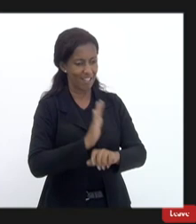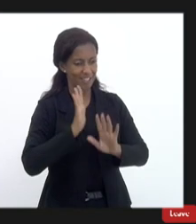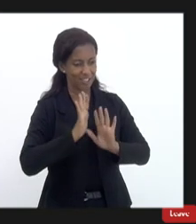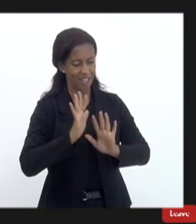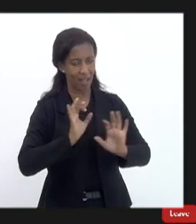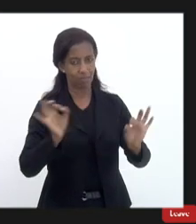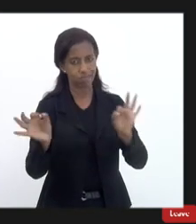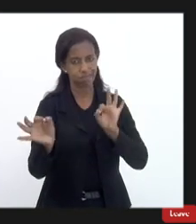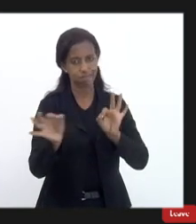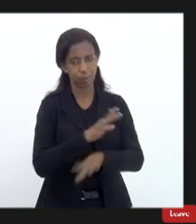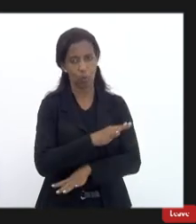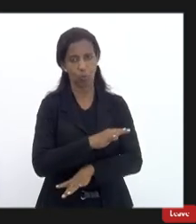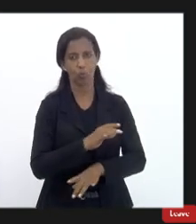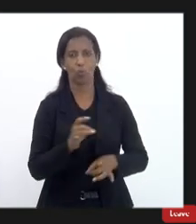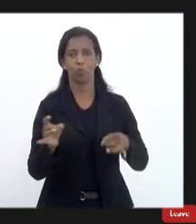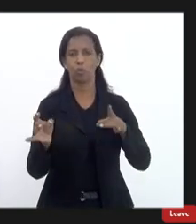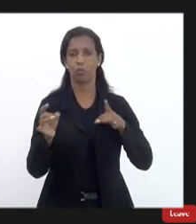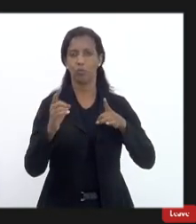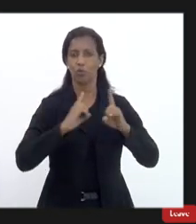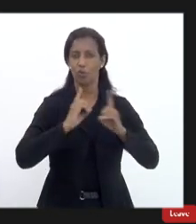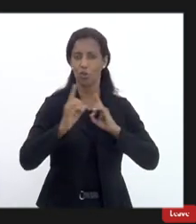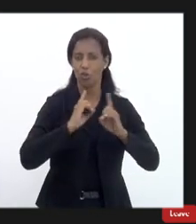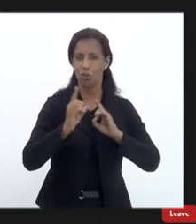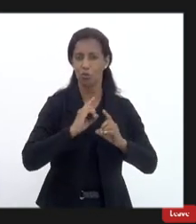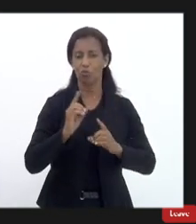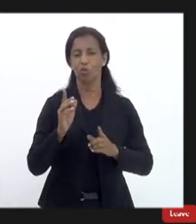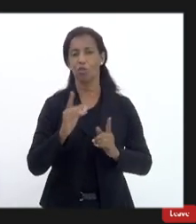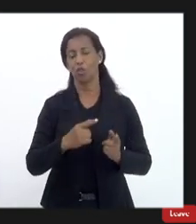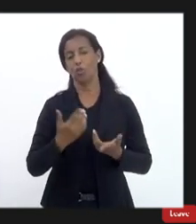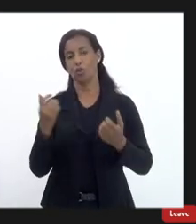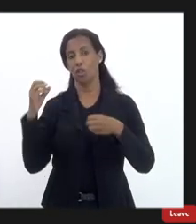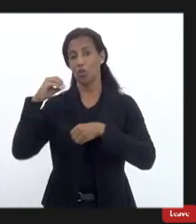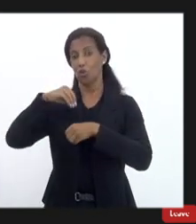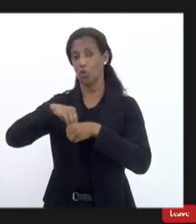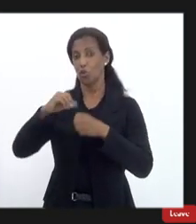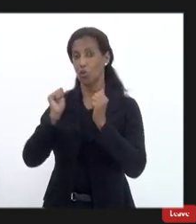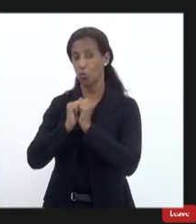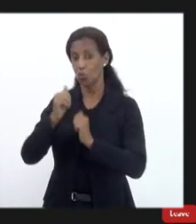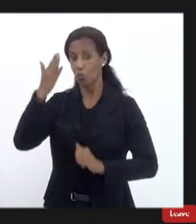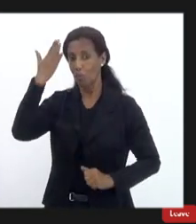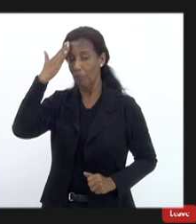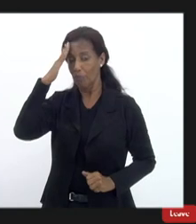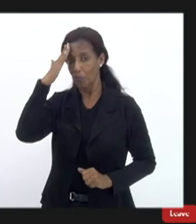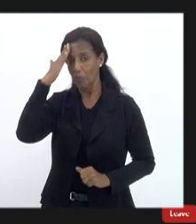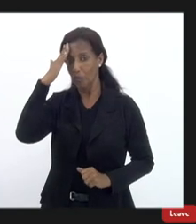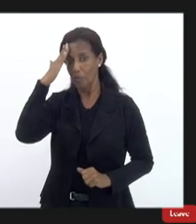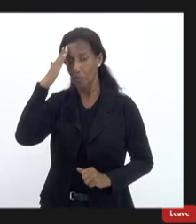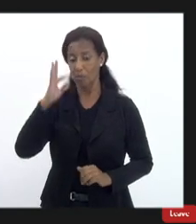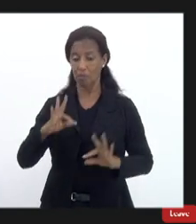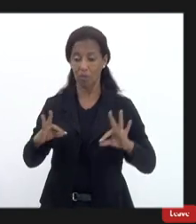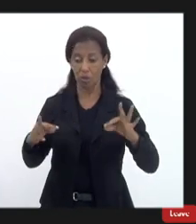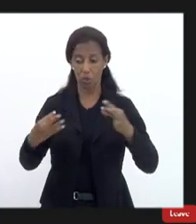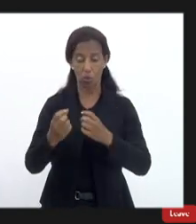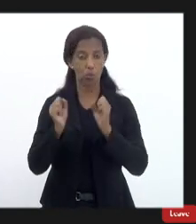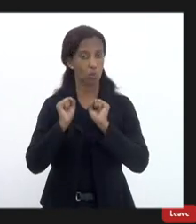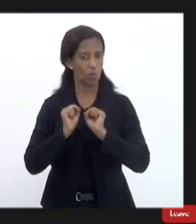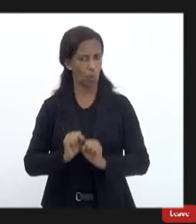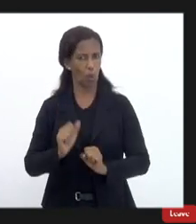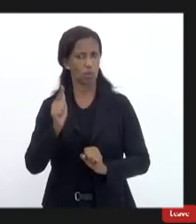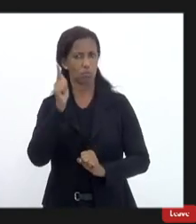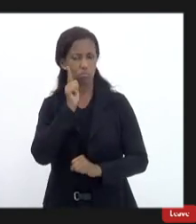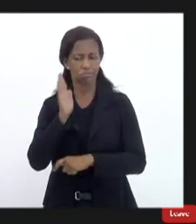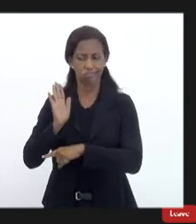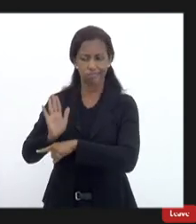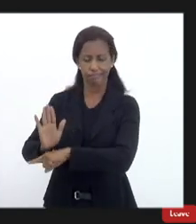discutido, um planejamento estabelecido através do diálogo e do entendimento, para que todos possam